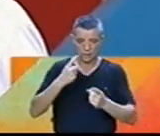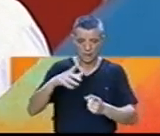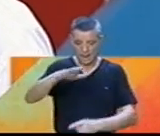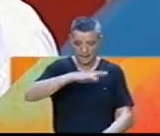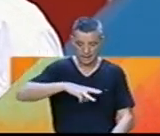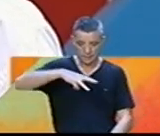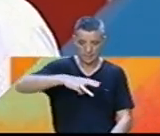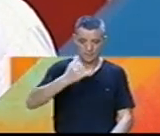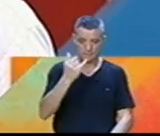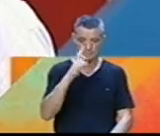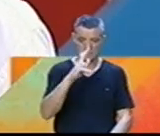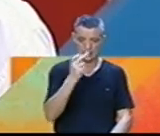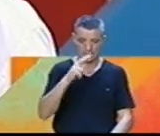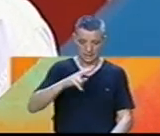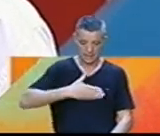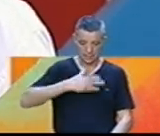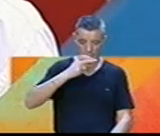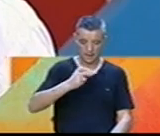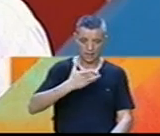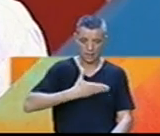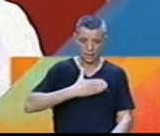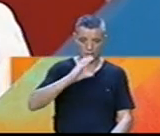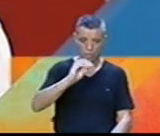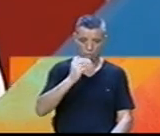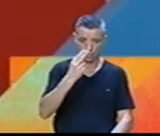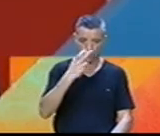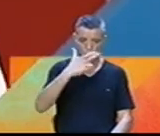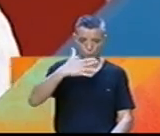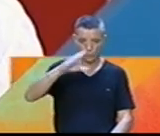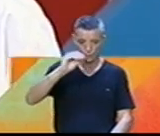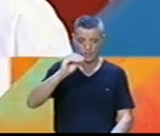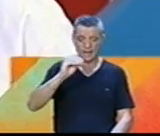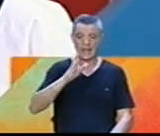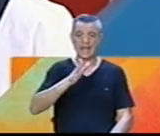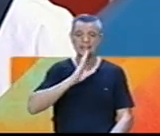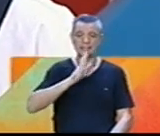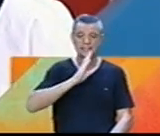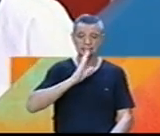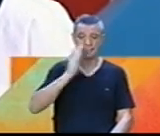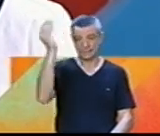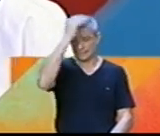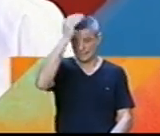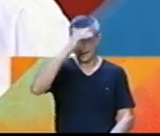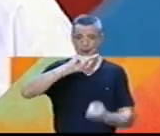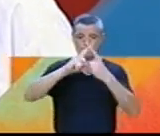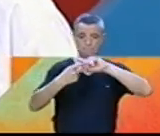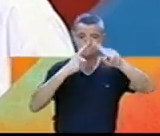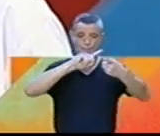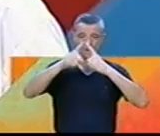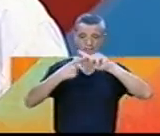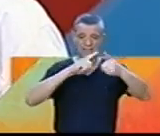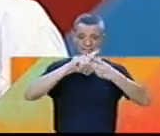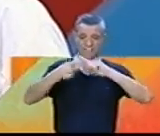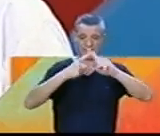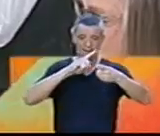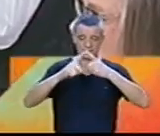que... Normalmente é a terra dos paliteiros e do... E também de muitos gaiteiros também, muita gente que gosta de tocar, não é? Então o meu amigo teve essa